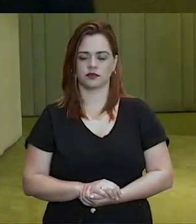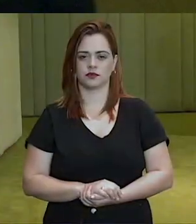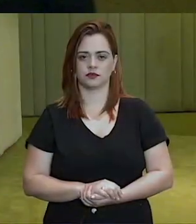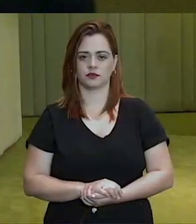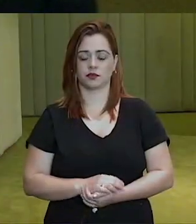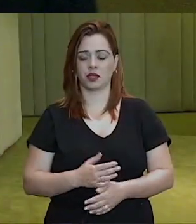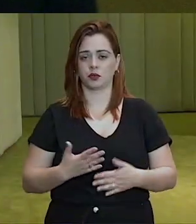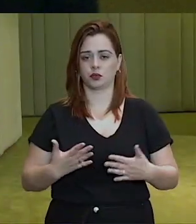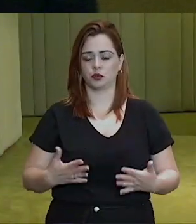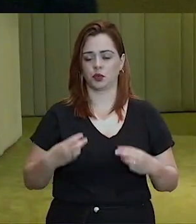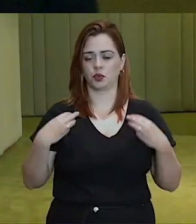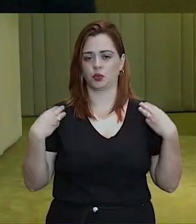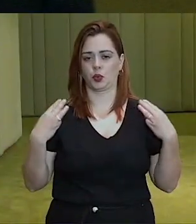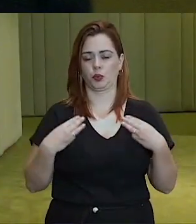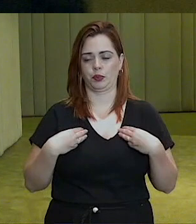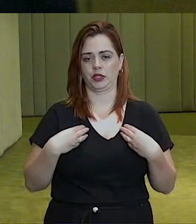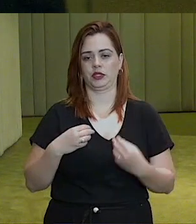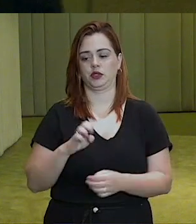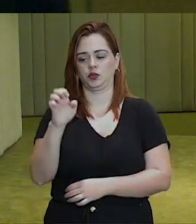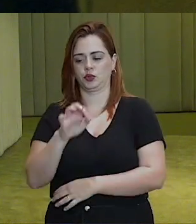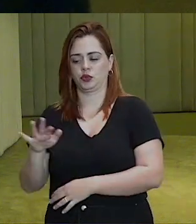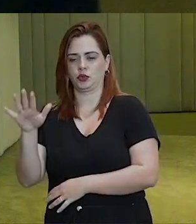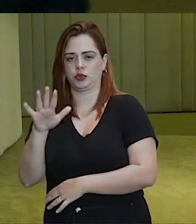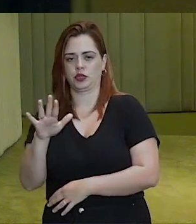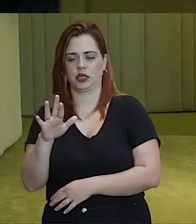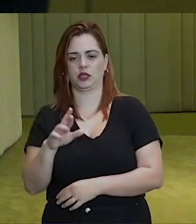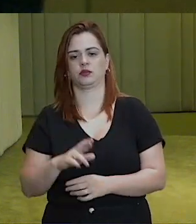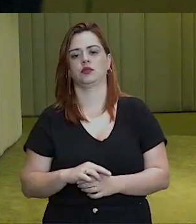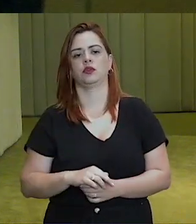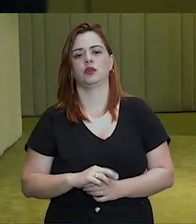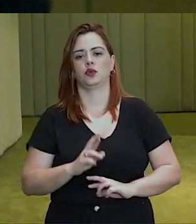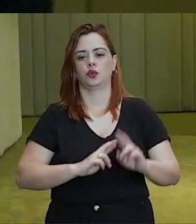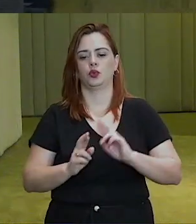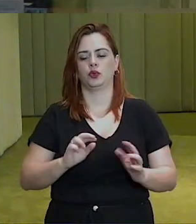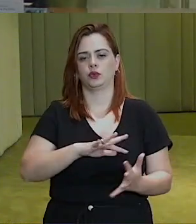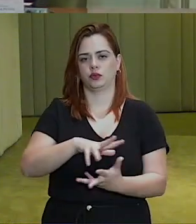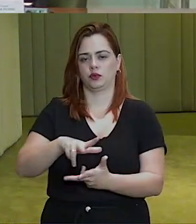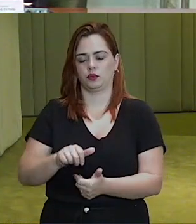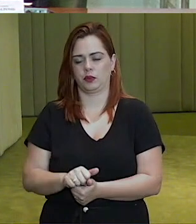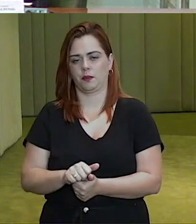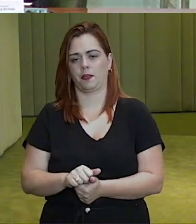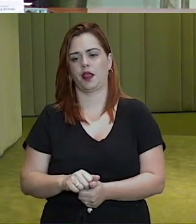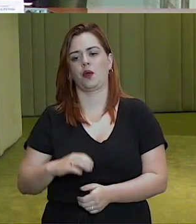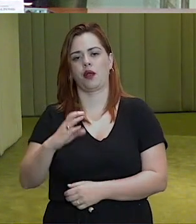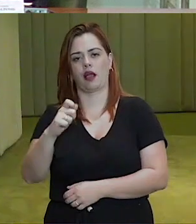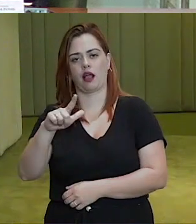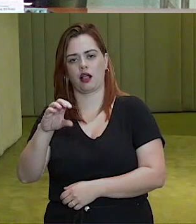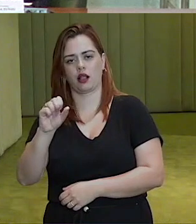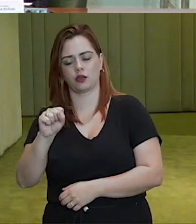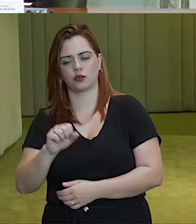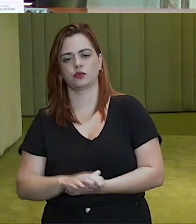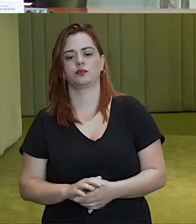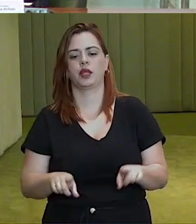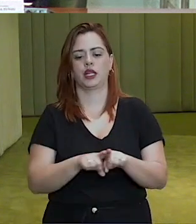Excelentíssimo senhor ministro de Estado das Relações Exteriores, ministro Carlos Alberto Franco França, excelentíssima